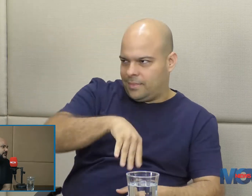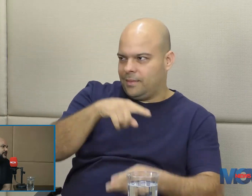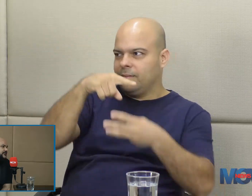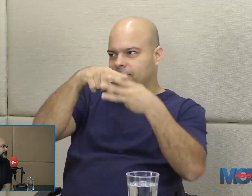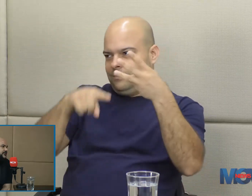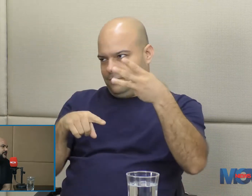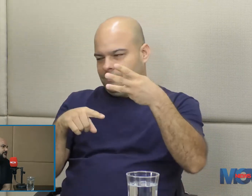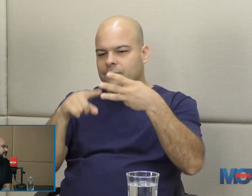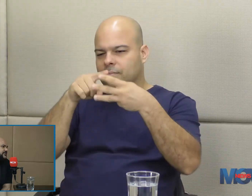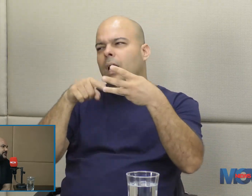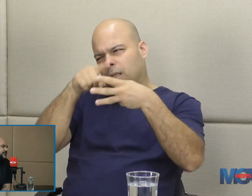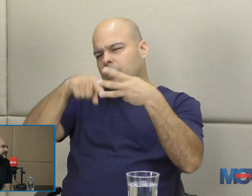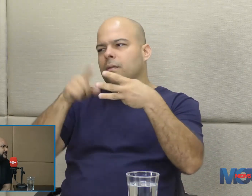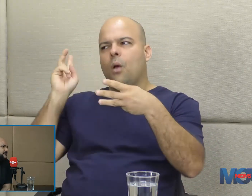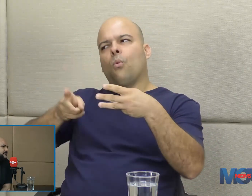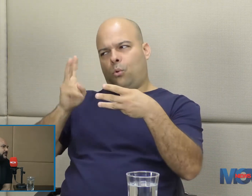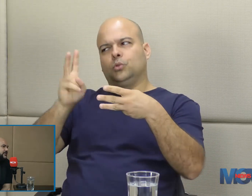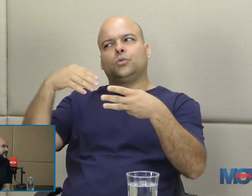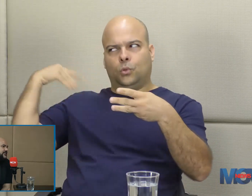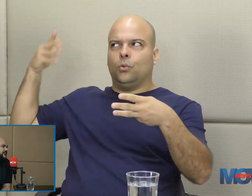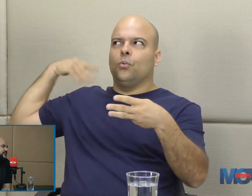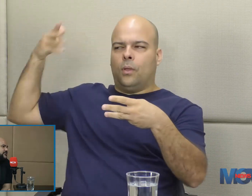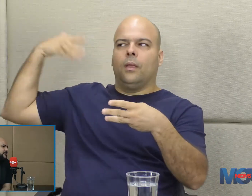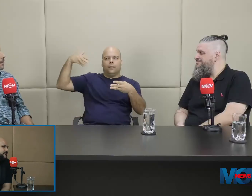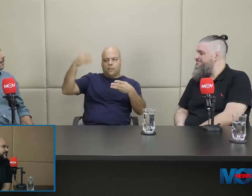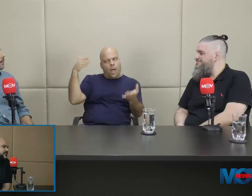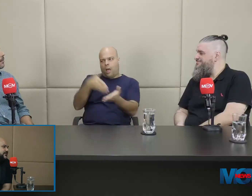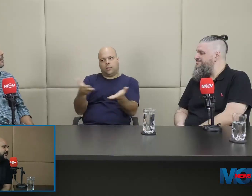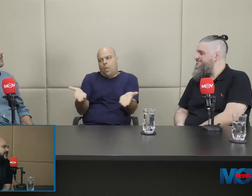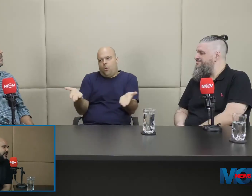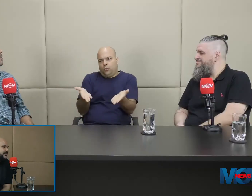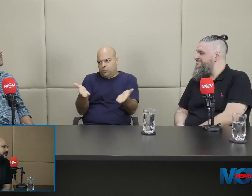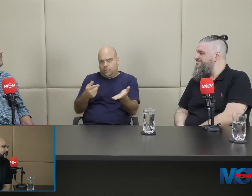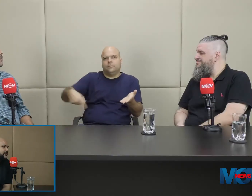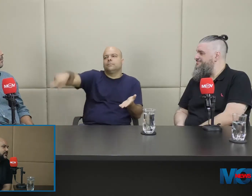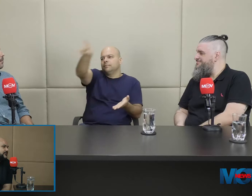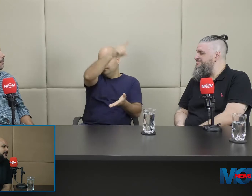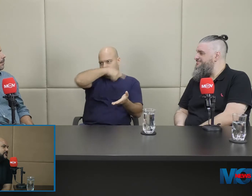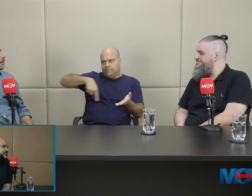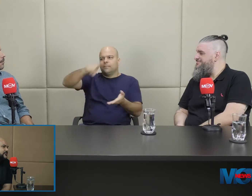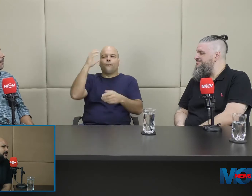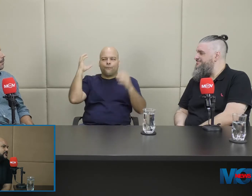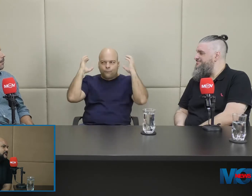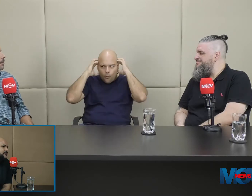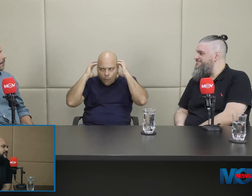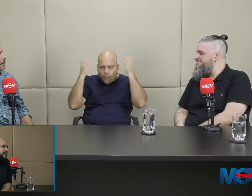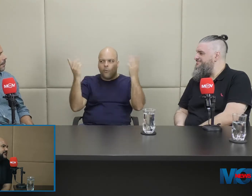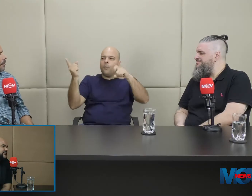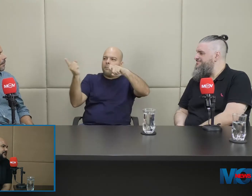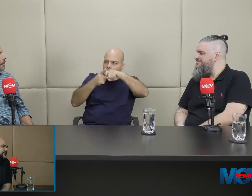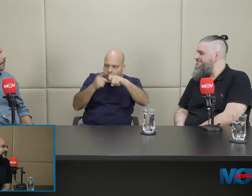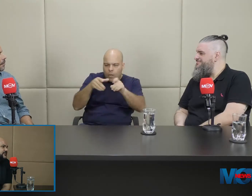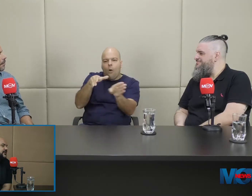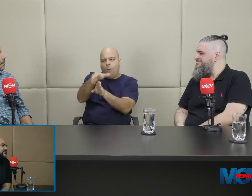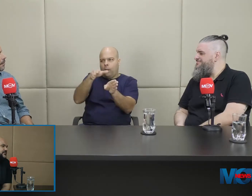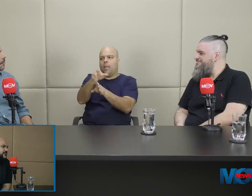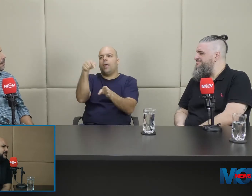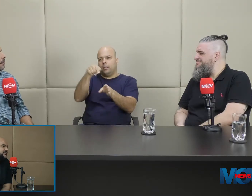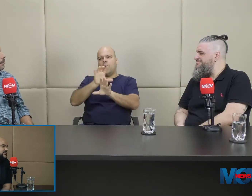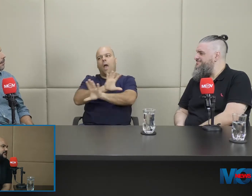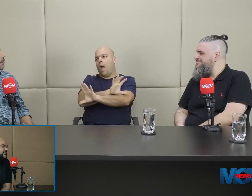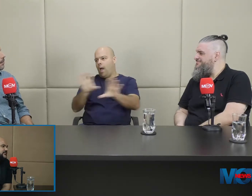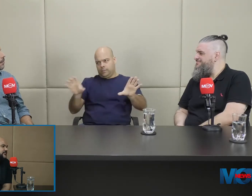mim, né? Então, assim, eu tinha preguiça de fazer a leitura. Até hoje eu não gosto muito de fazer isso. Às